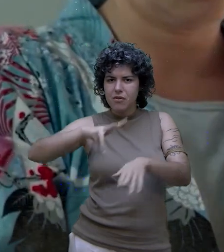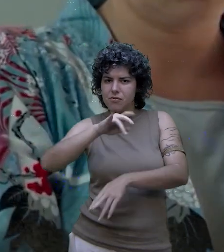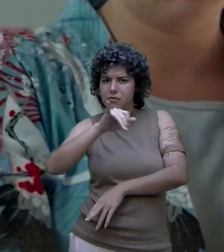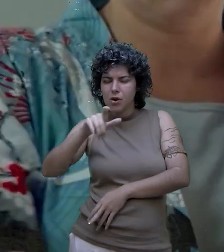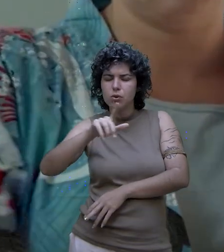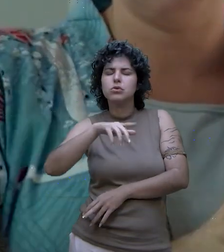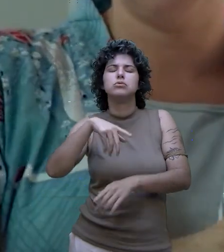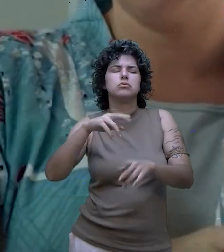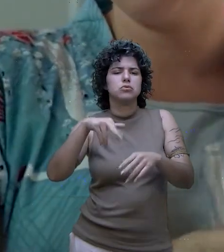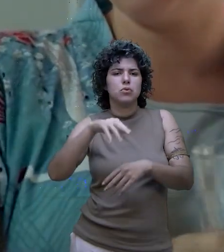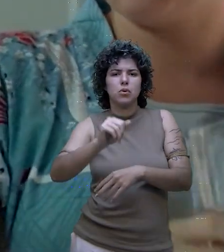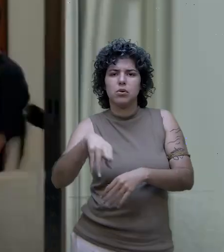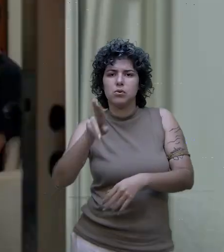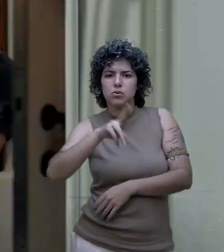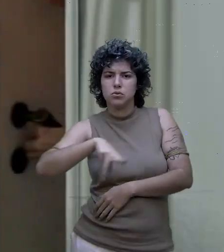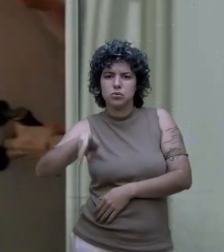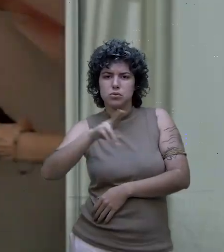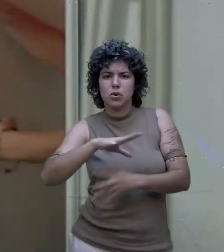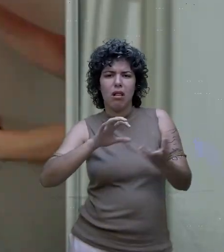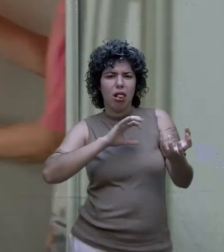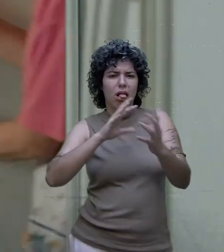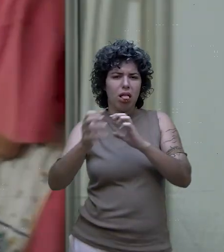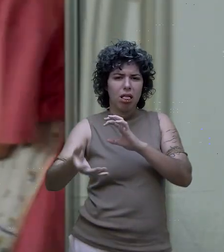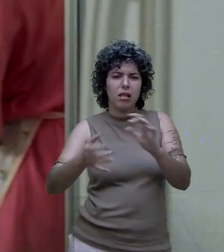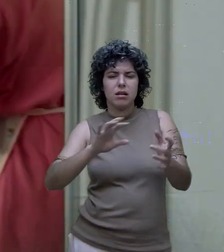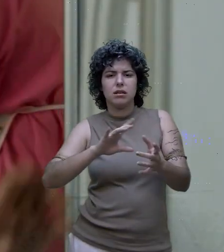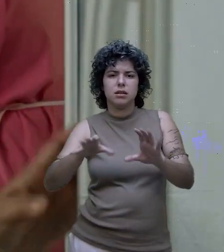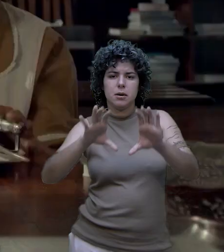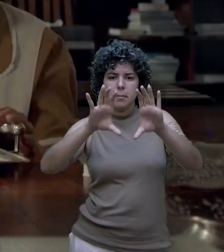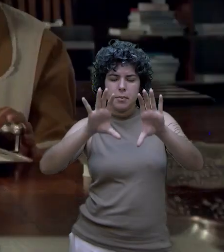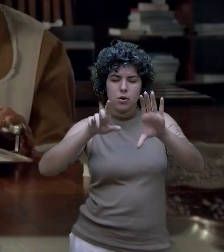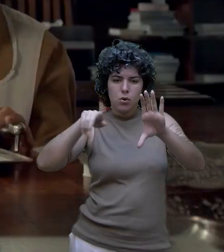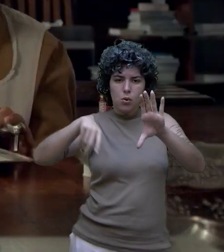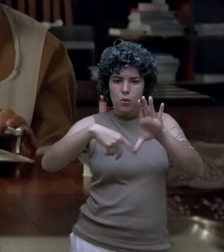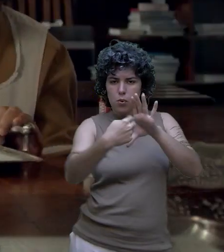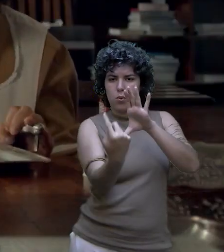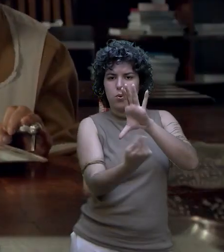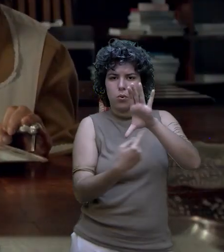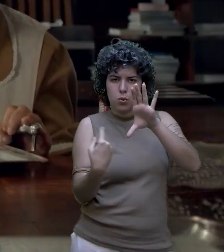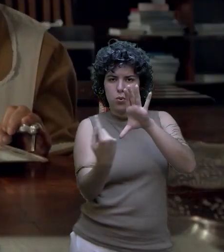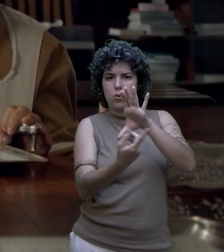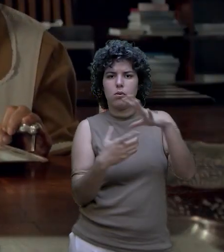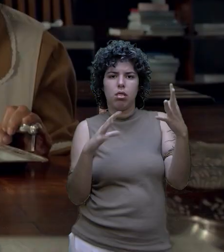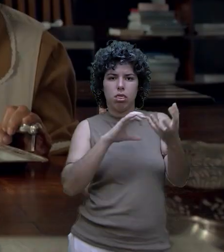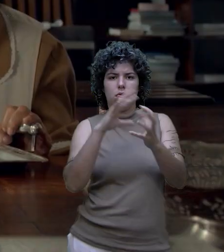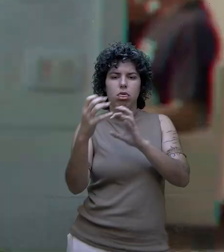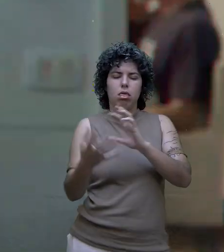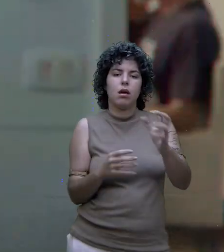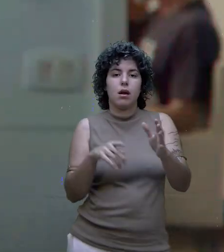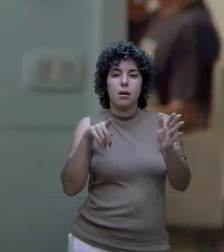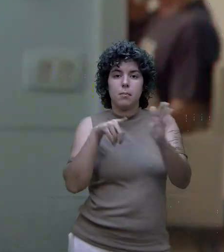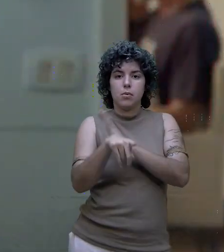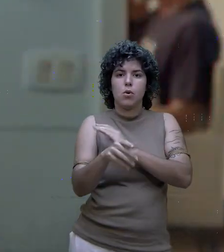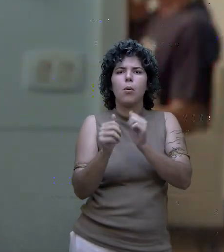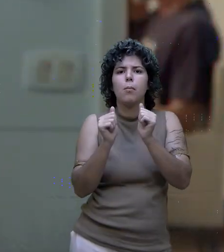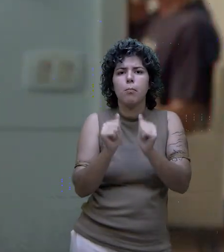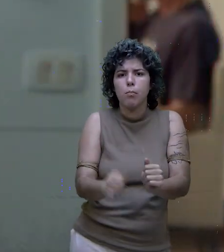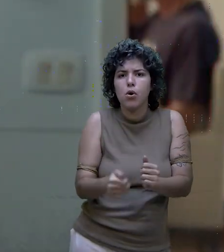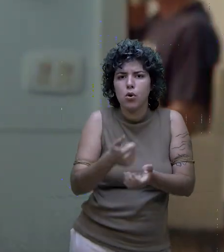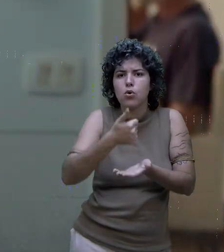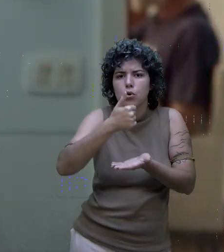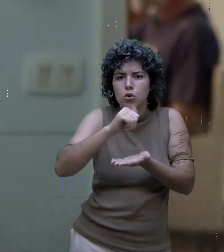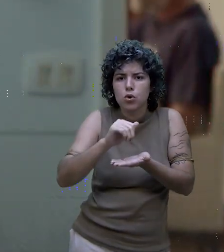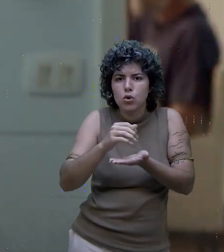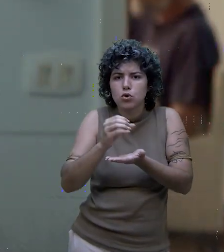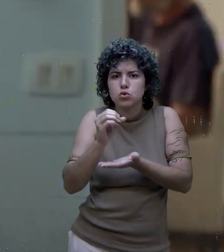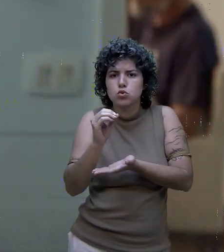vira campo de batalha e a pergunta "posso tomar um suco?" vira um manifesto político. Quando eles falam, quando